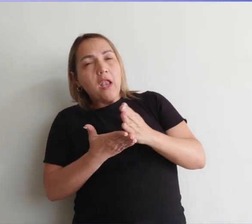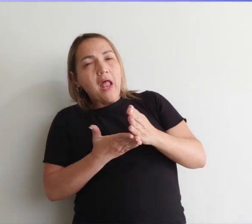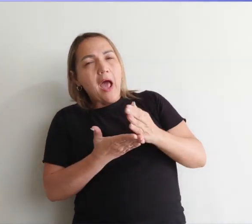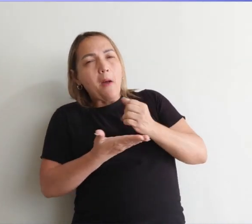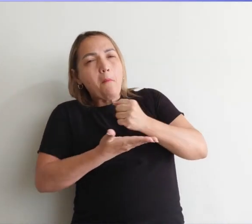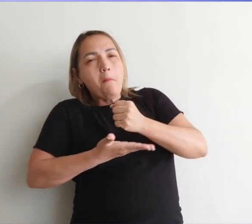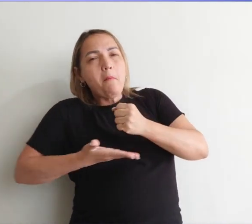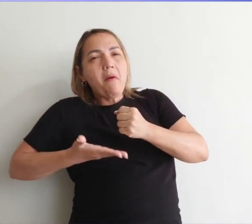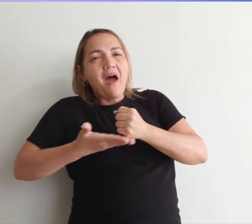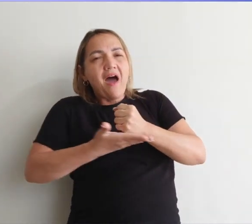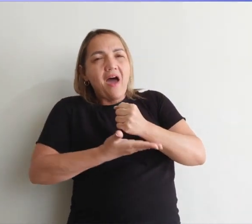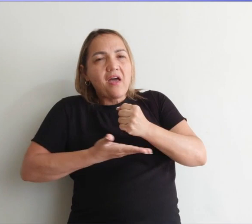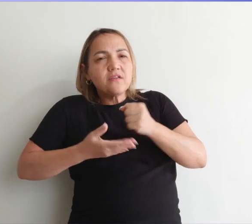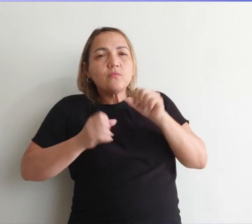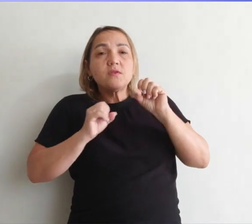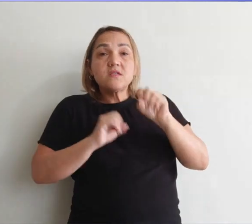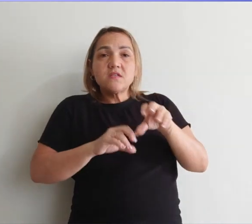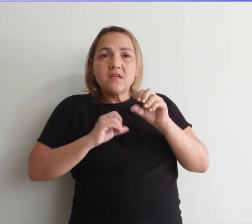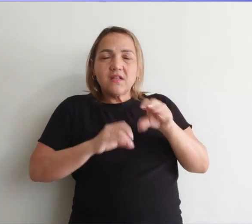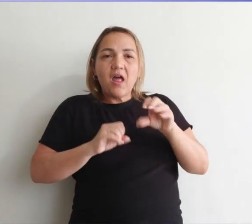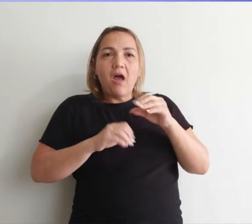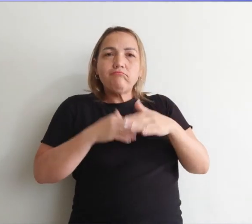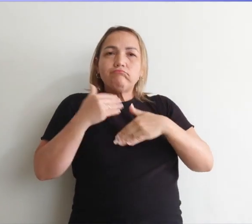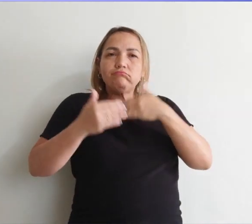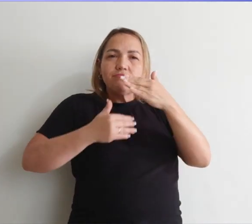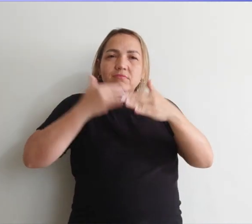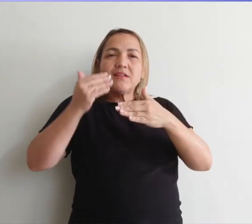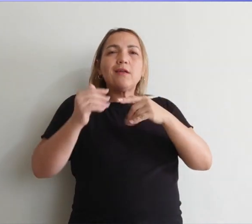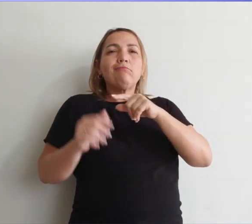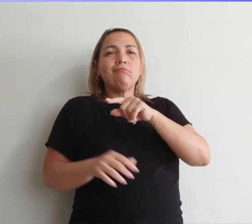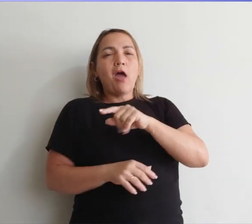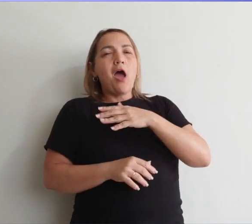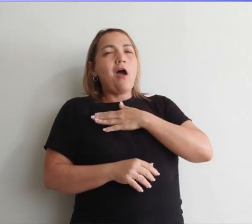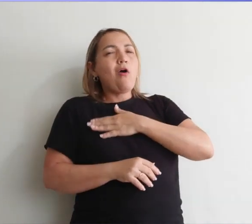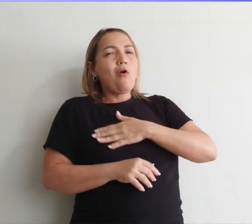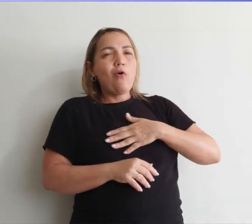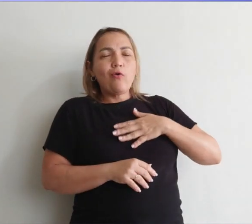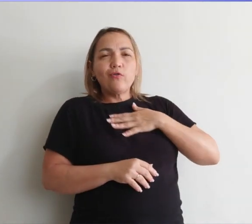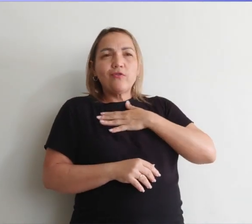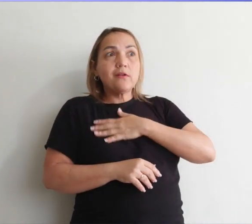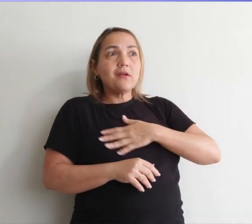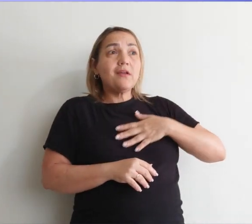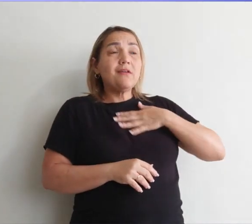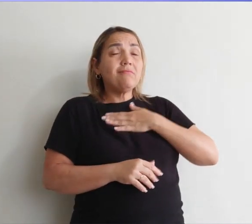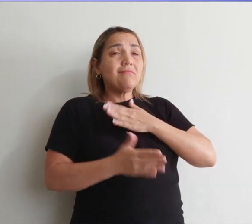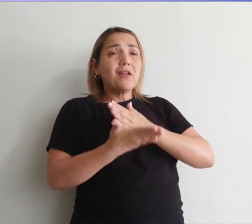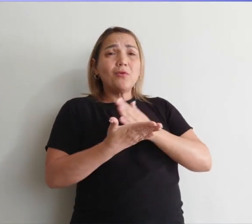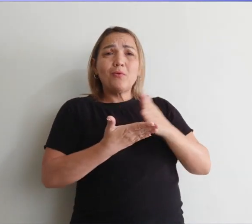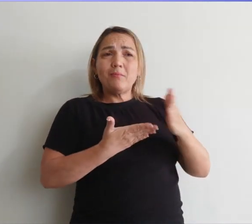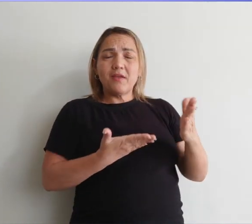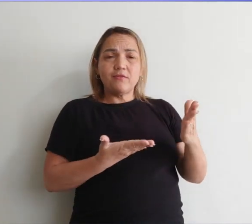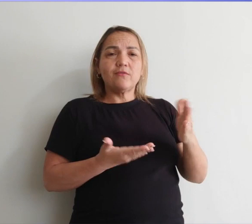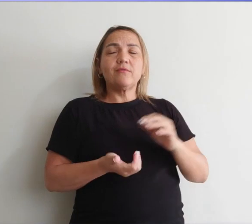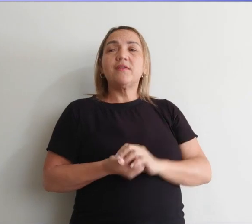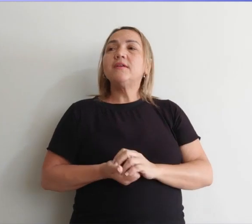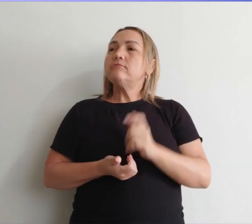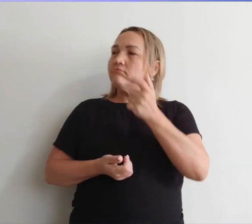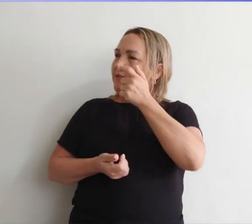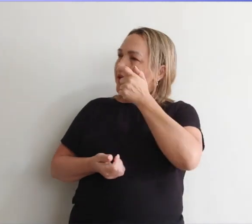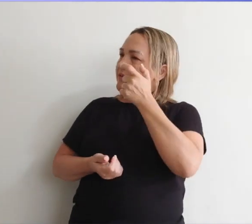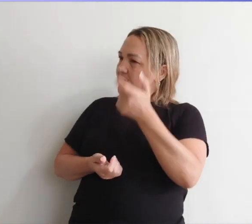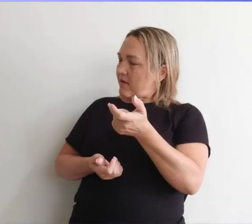sabe? Ensinar como faz o processo, isso vai ser isso que eu gostei, assim, pô, adoro essa questão, né? Desde o começo, né?